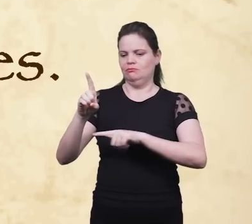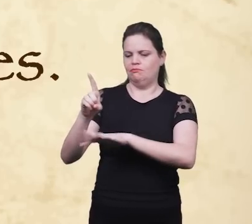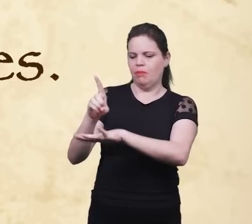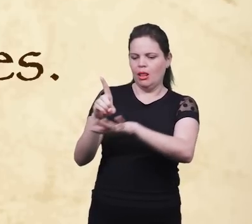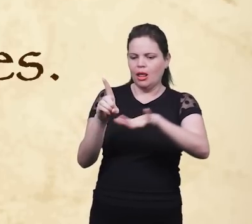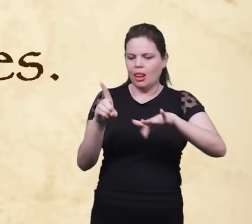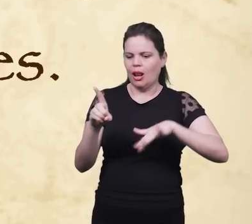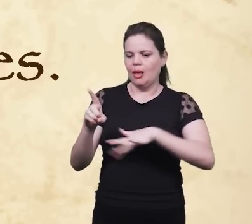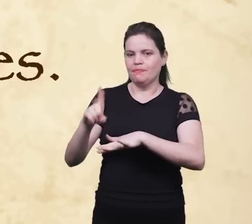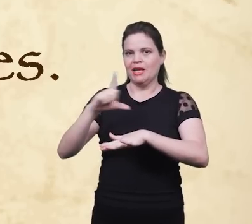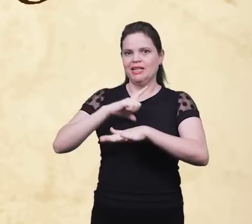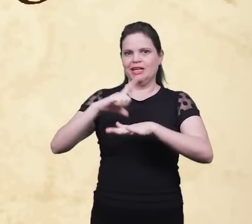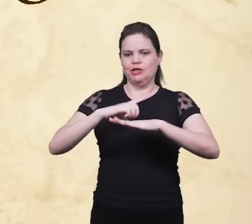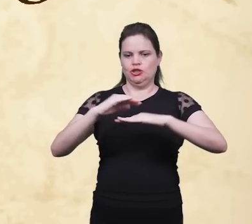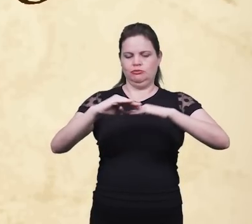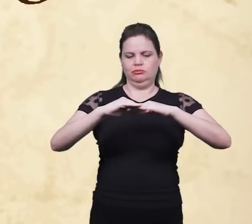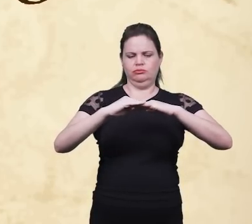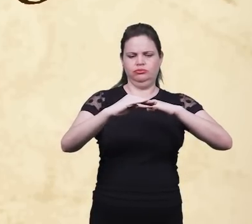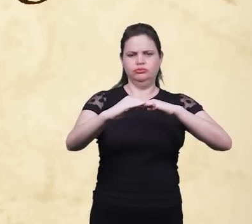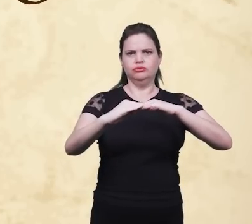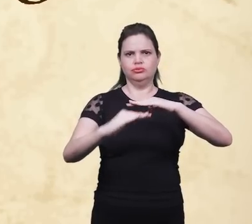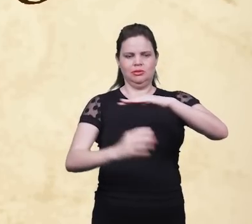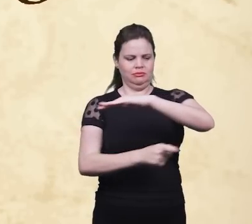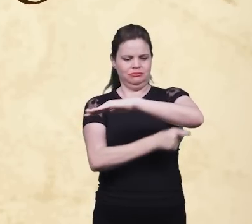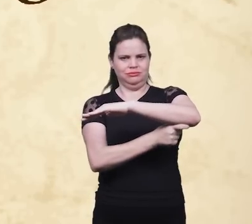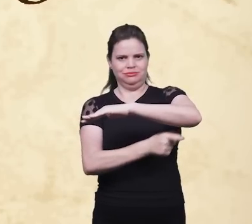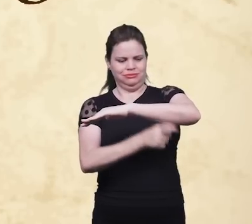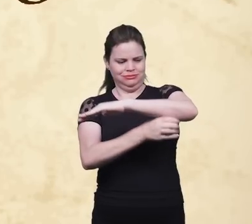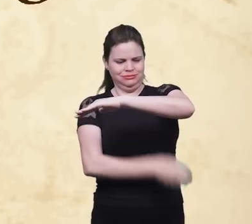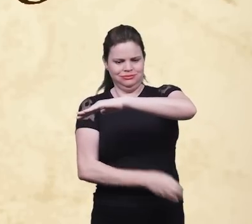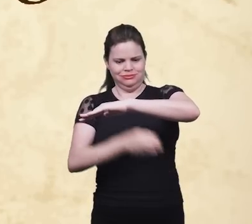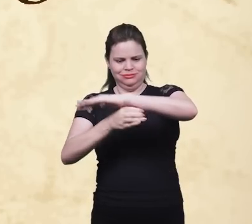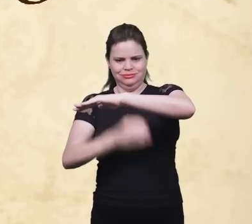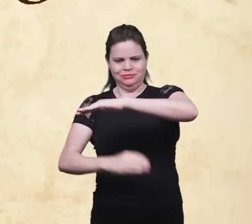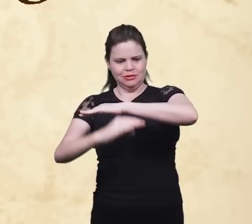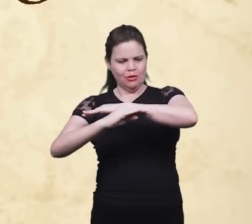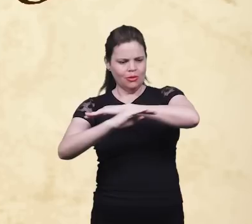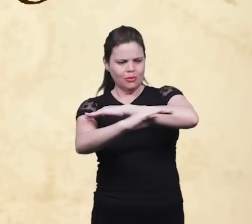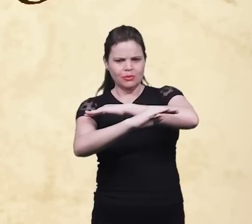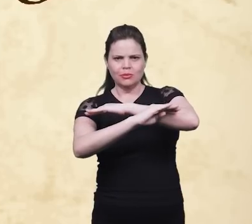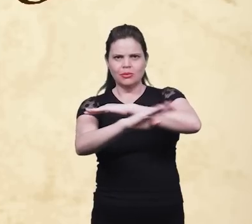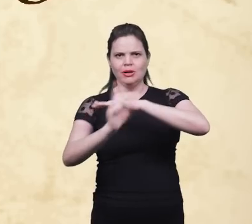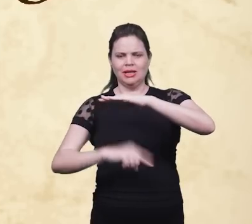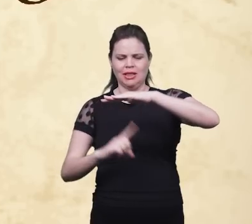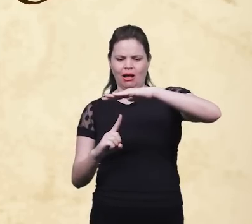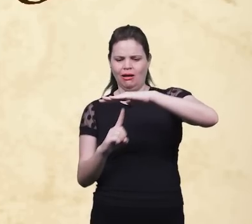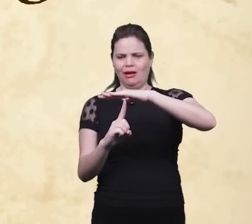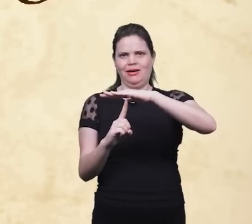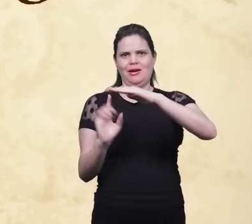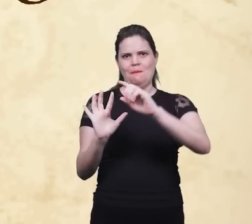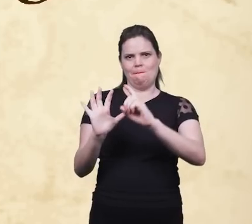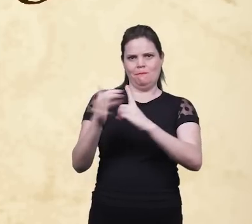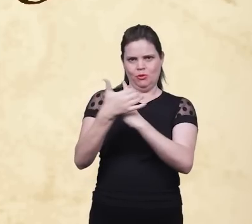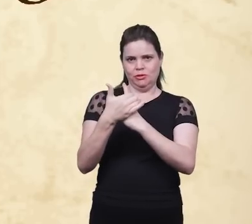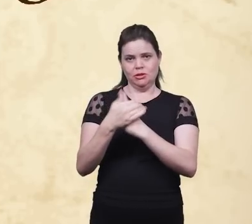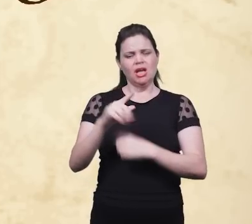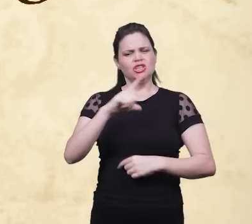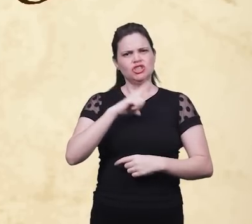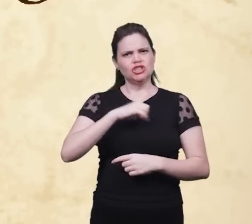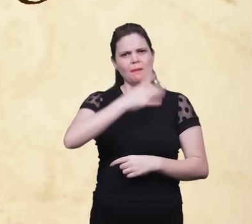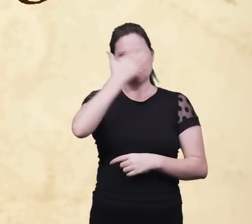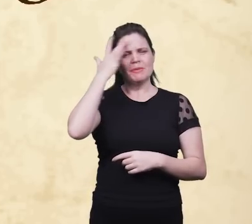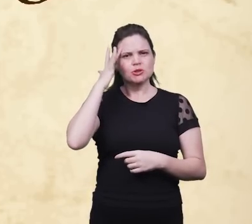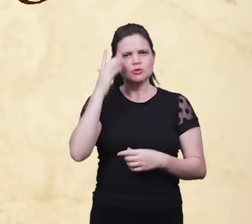5 alpendres. Nesse jazia grande multidão de enfermos, cegos, mancos e